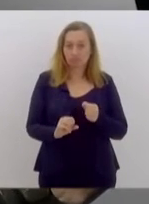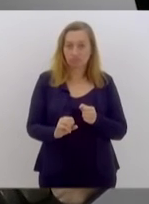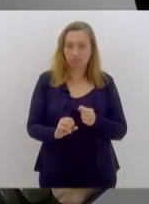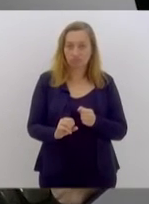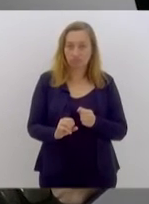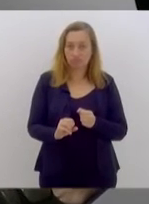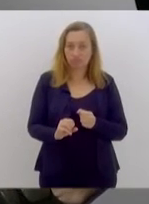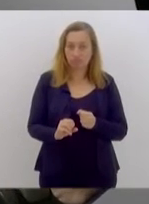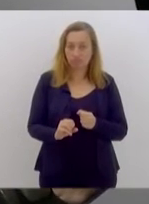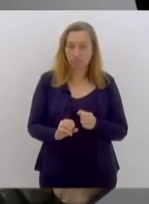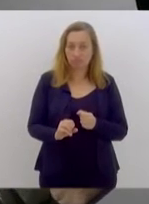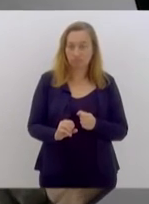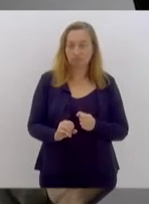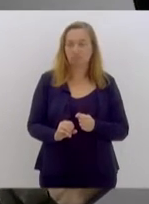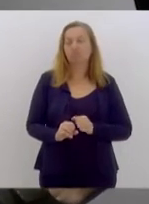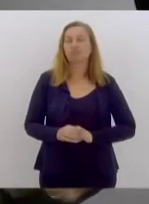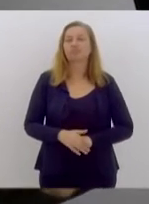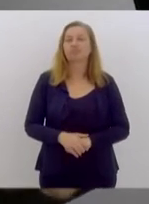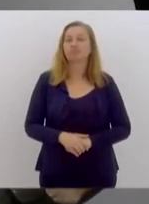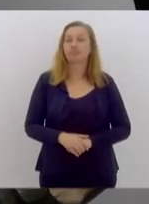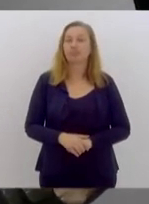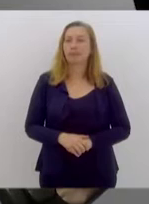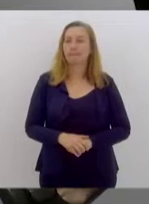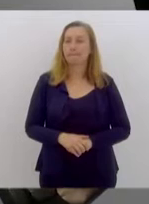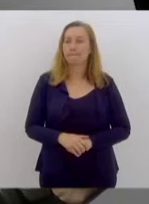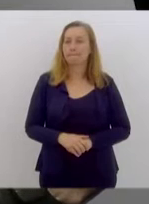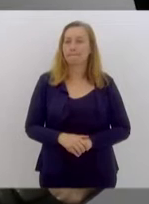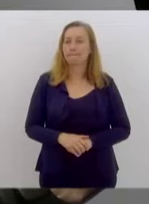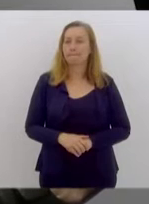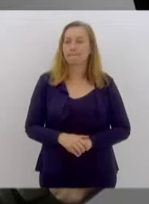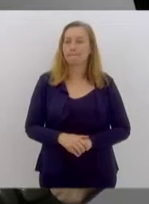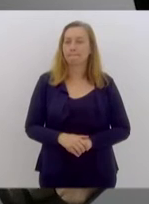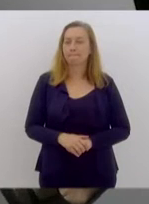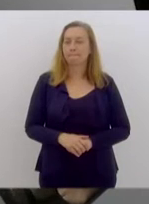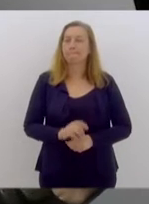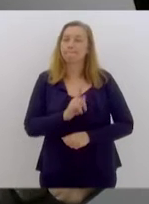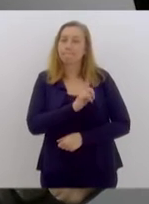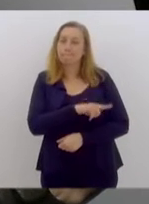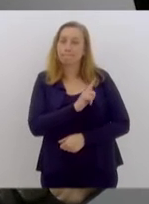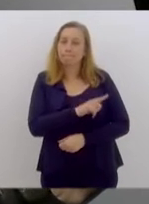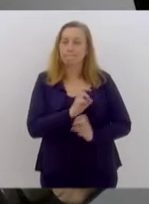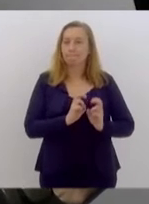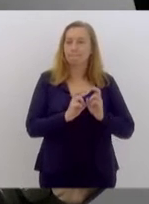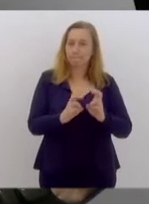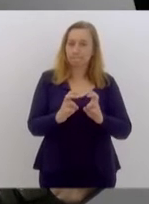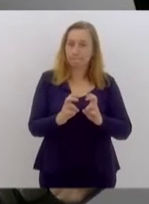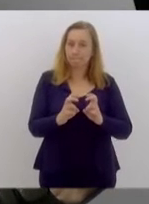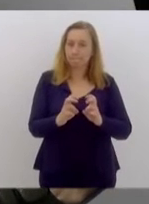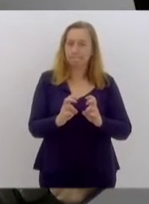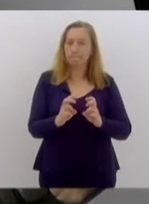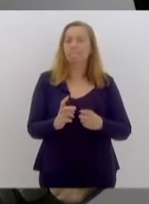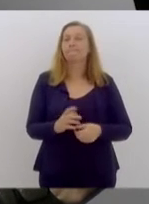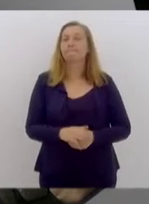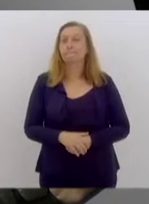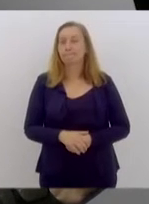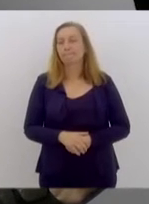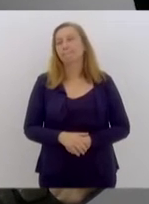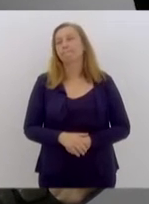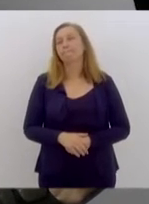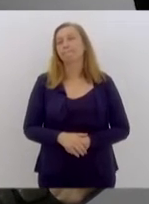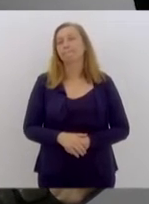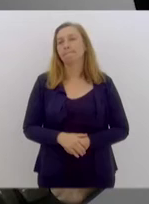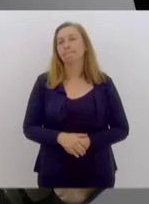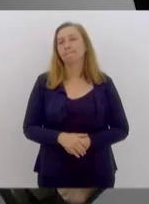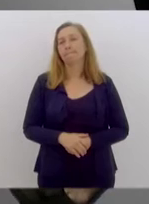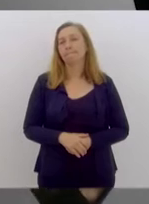foi e está aqui tudo que foi concedido de bens sobre a gestão da SuperVia que o também os que estão sobre gestão